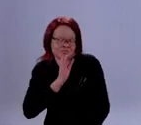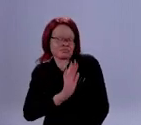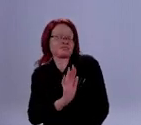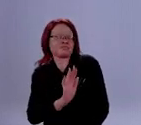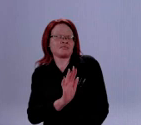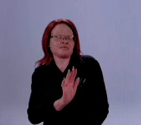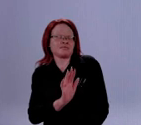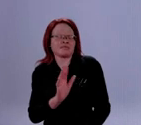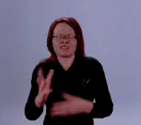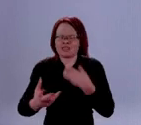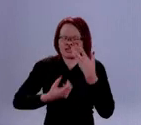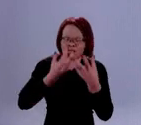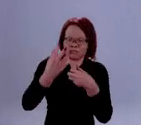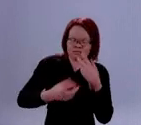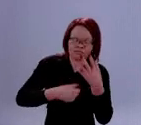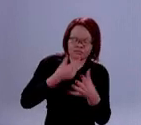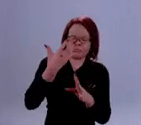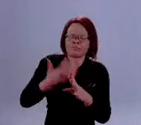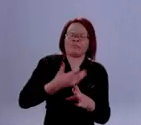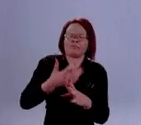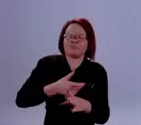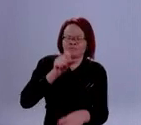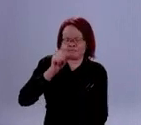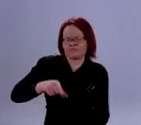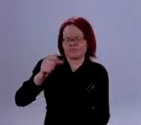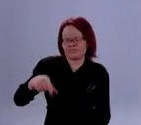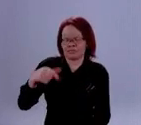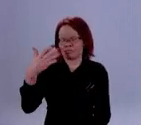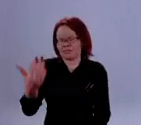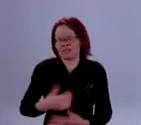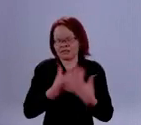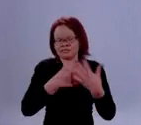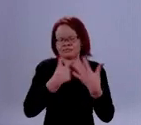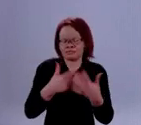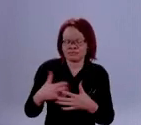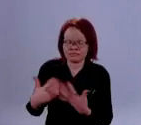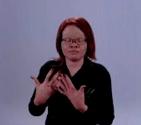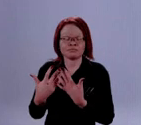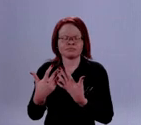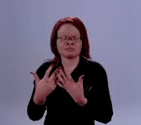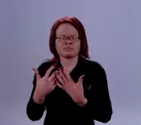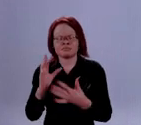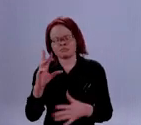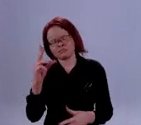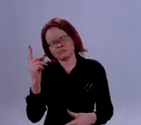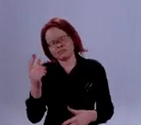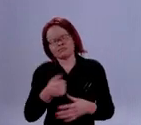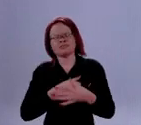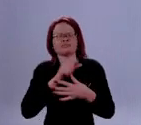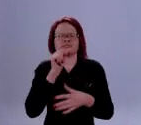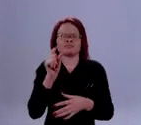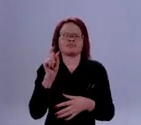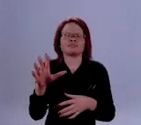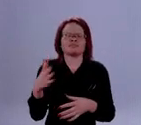sentimentos em um relato de experiências pessoais do dia a dia em